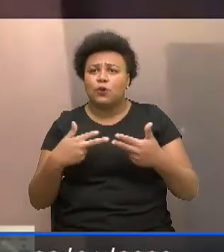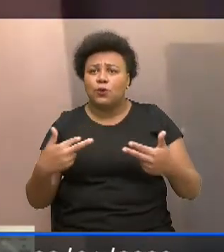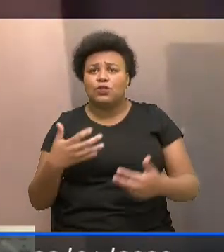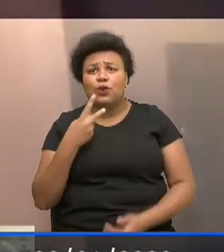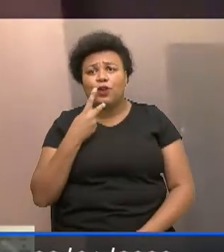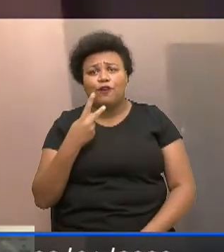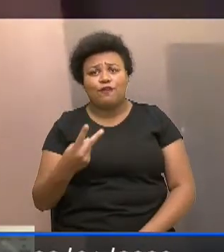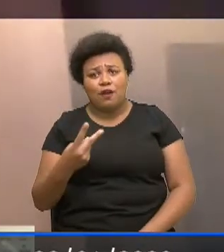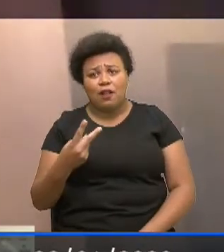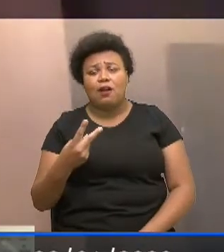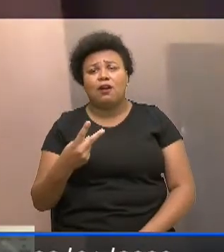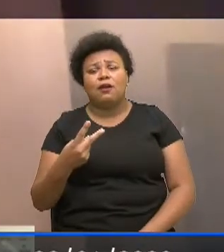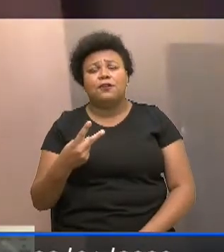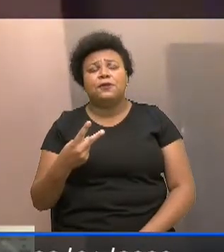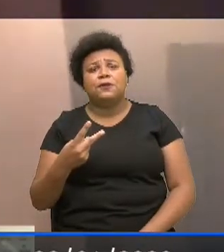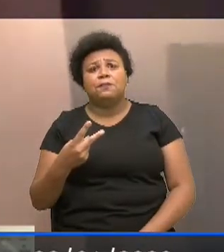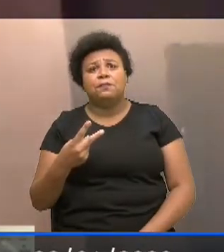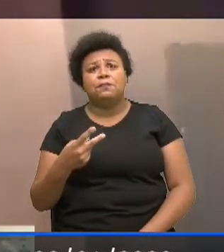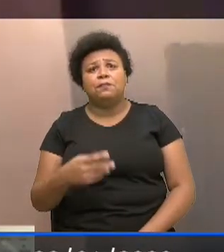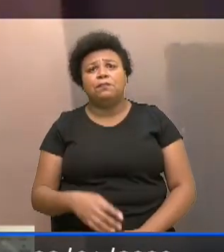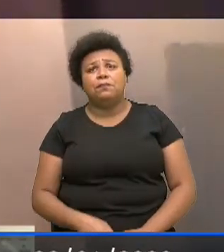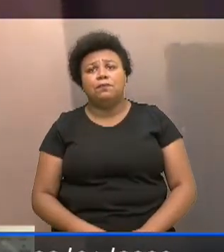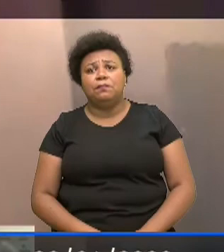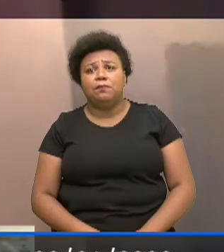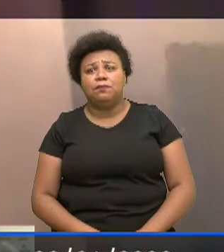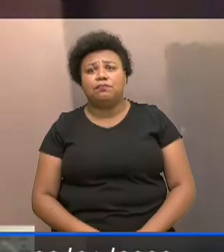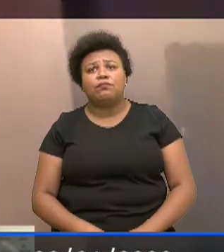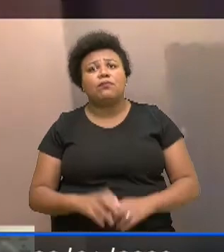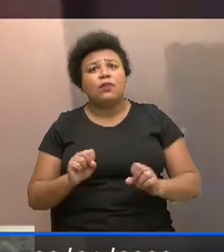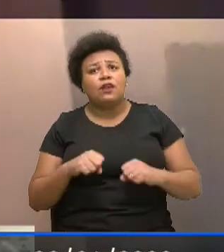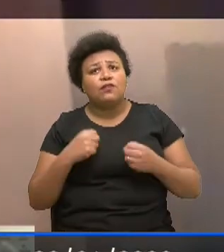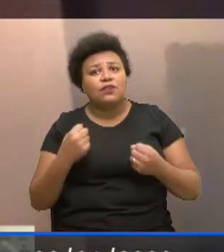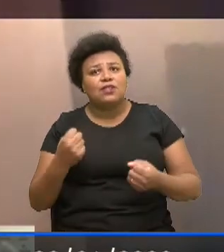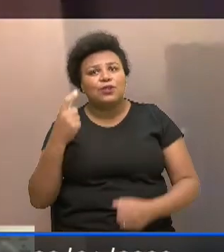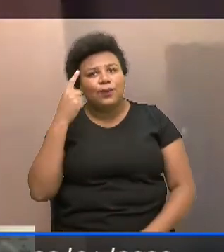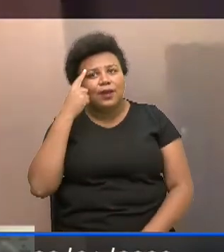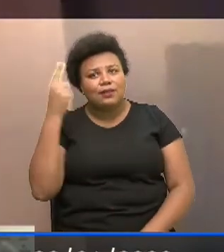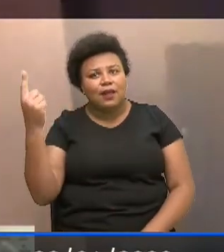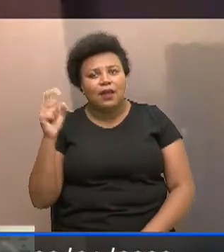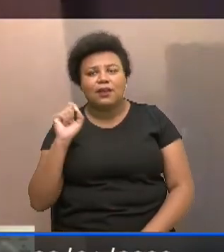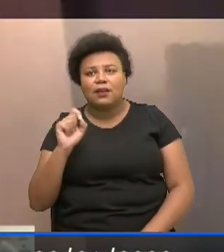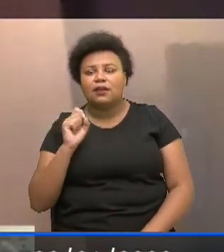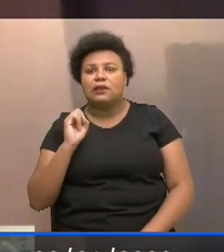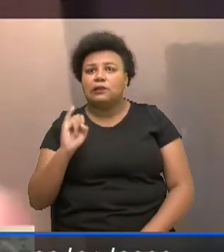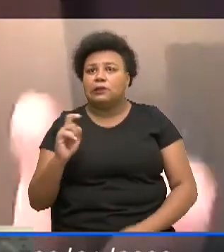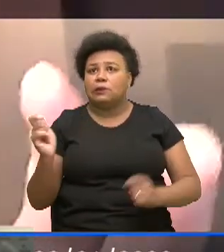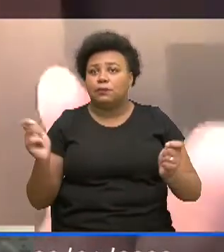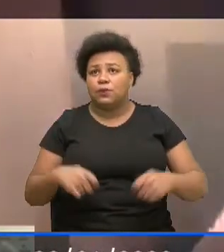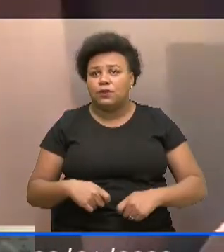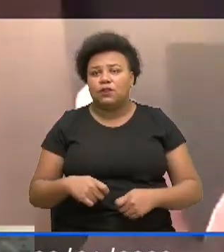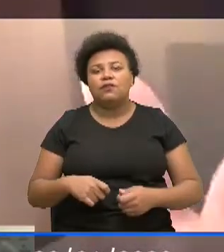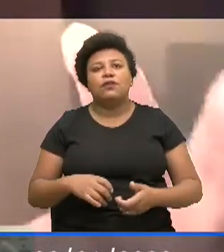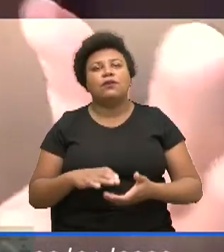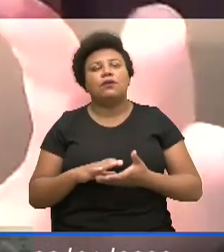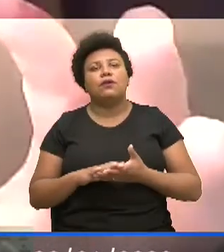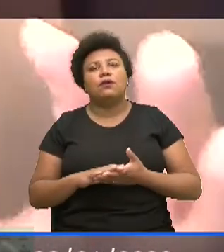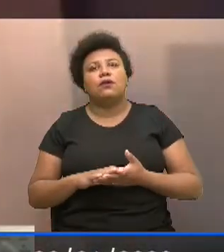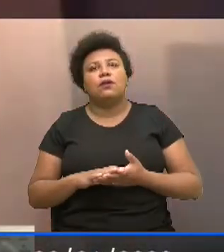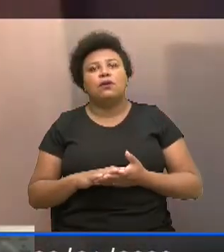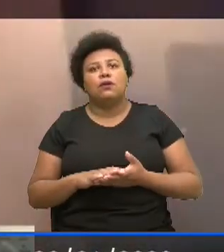fazer, e reforçando aqui essa ideia, se não seria possível que entre...